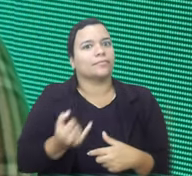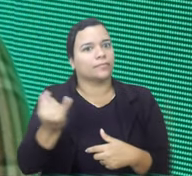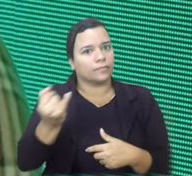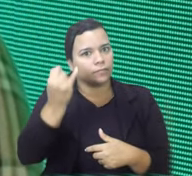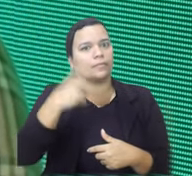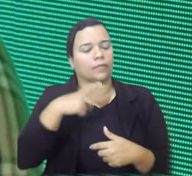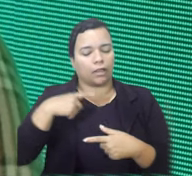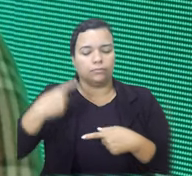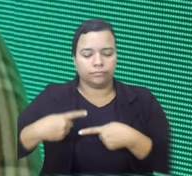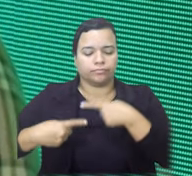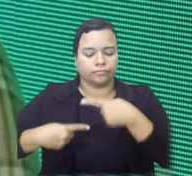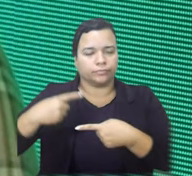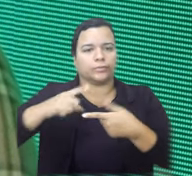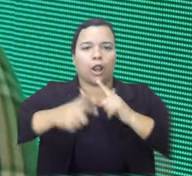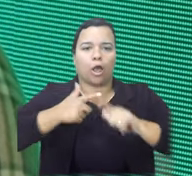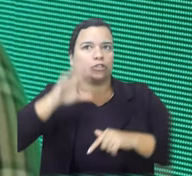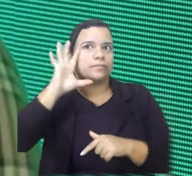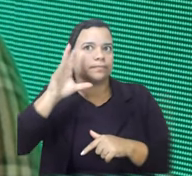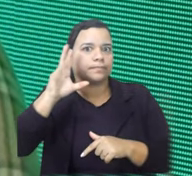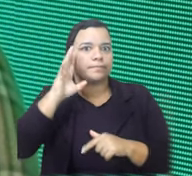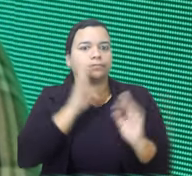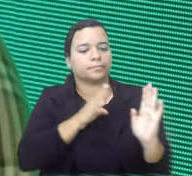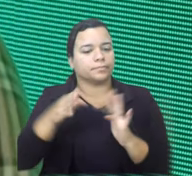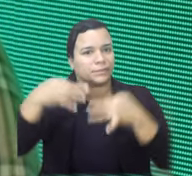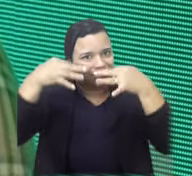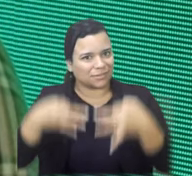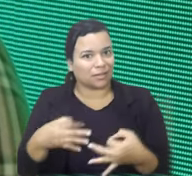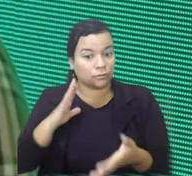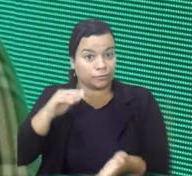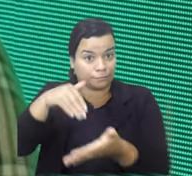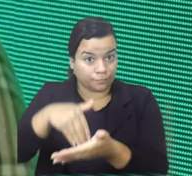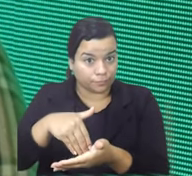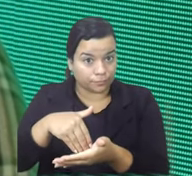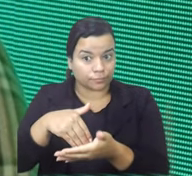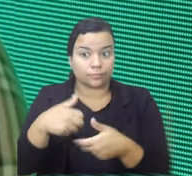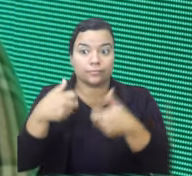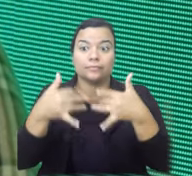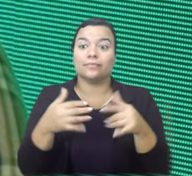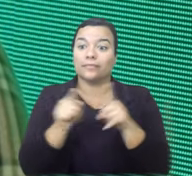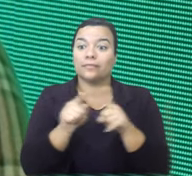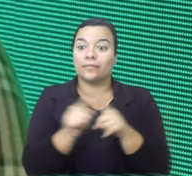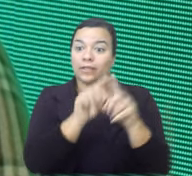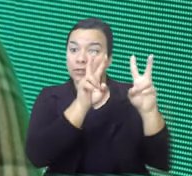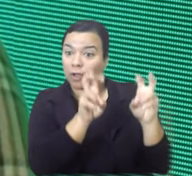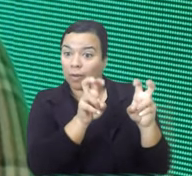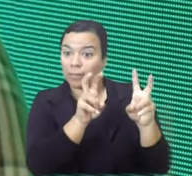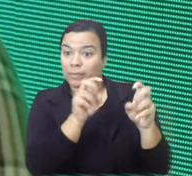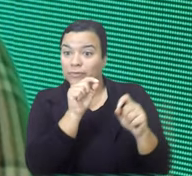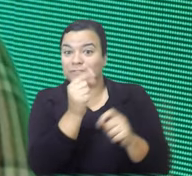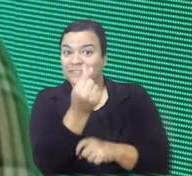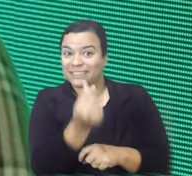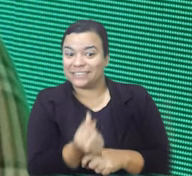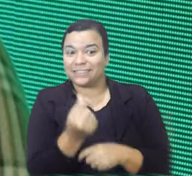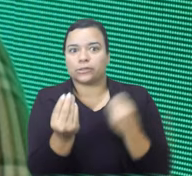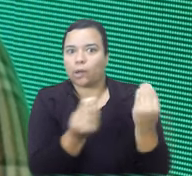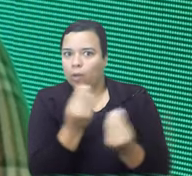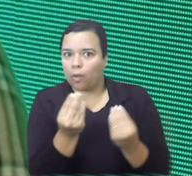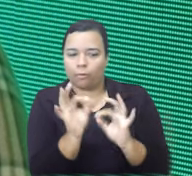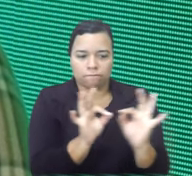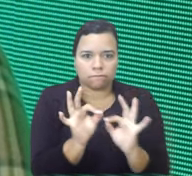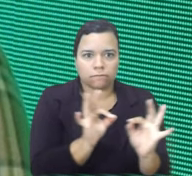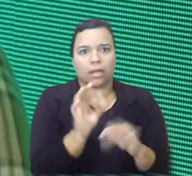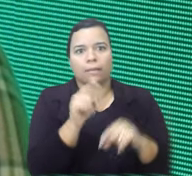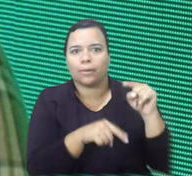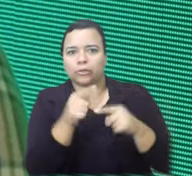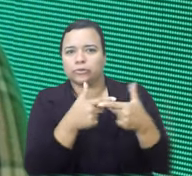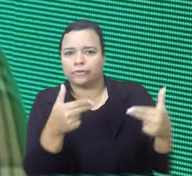sequência tem uma lógica né em que no final a gente vai trazer também a parte da financeira então nós temos produtos